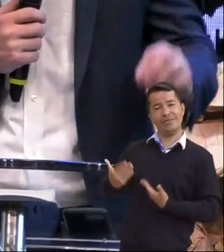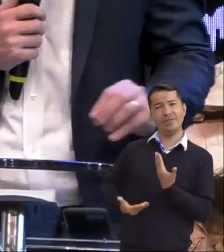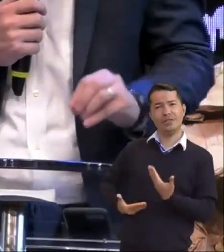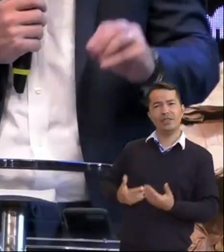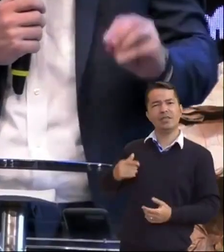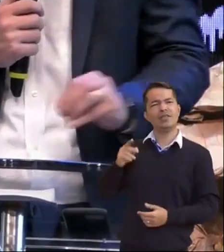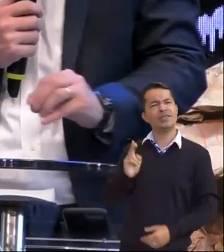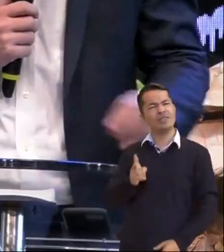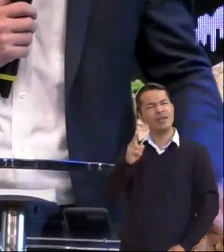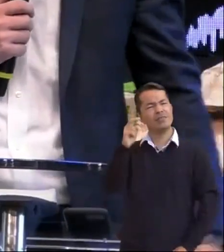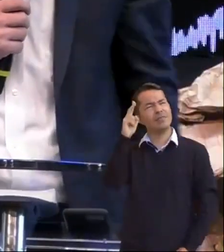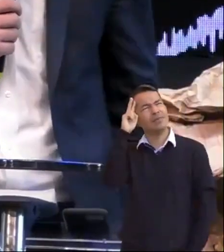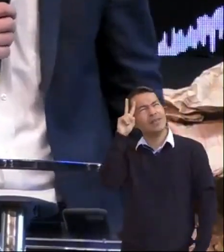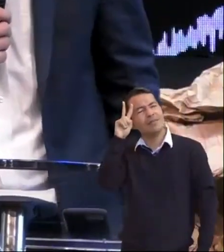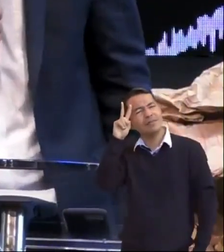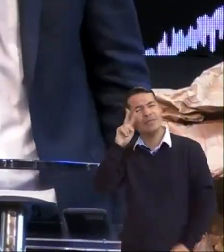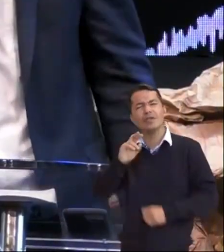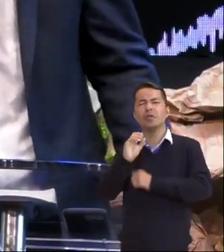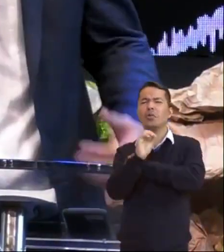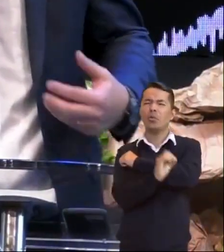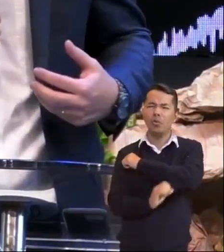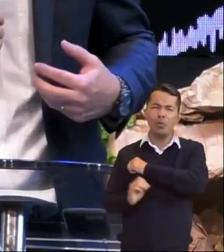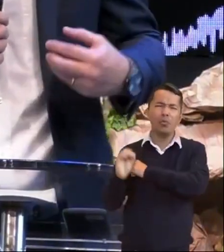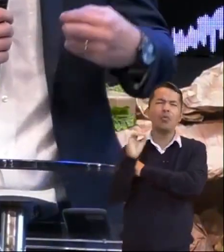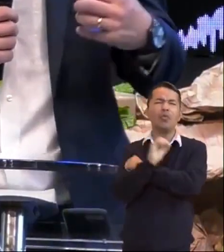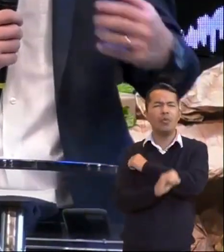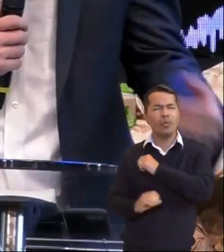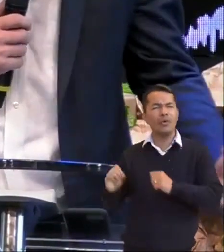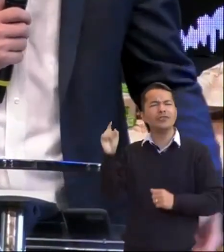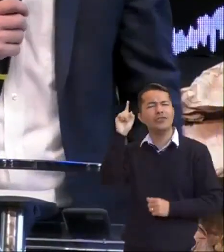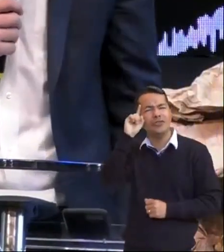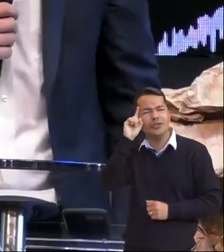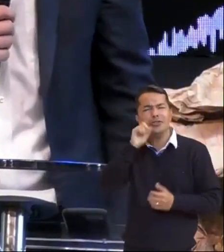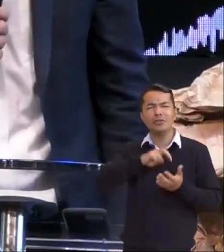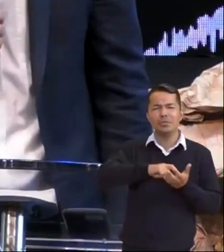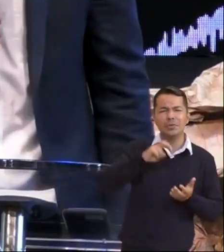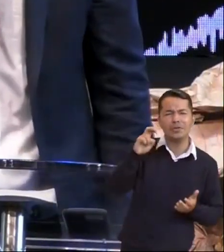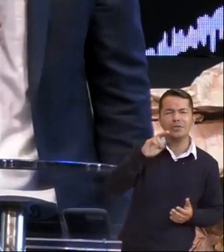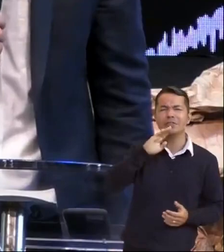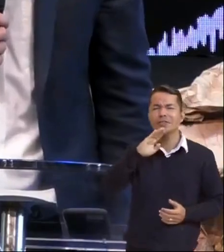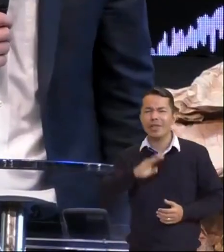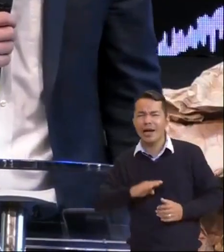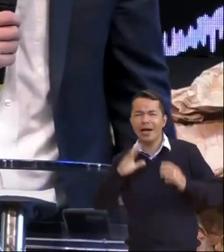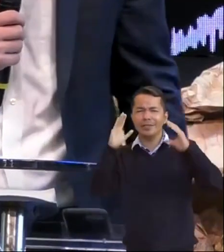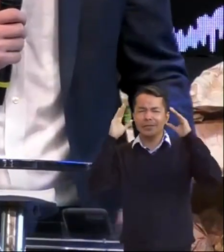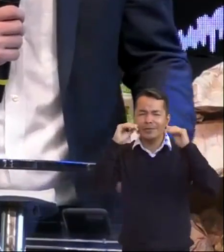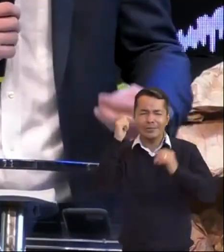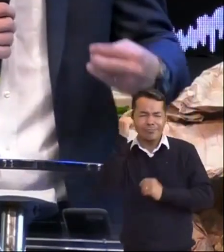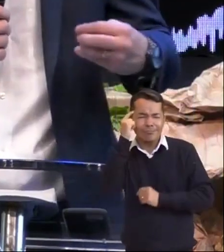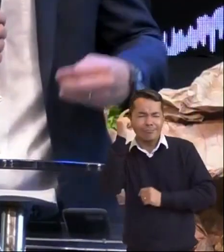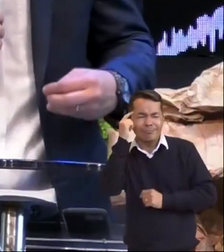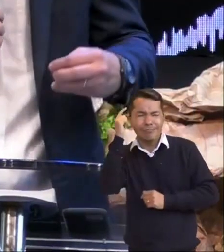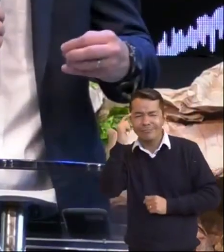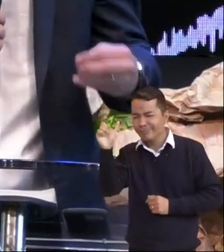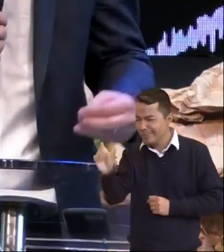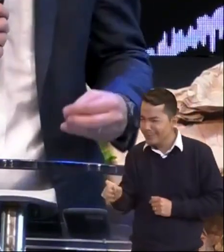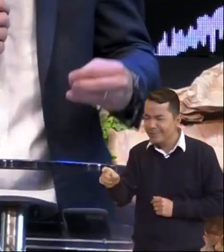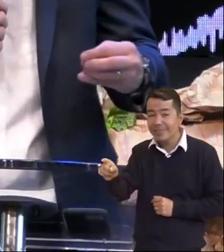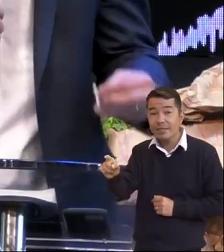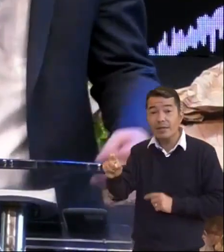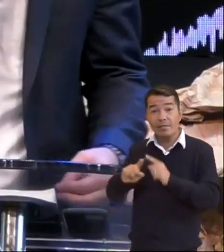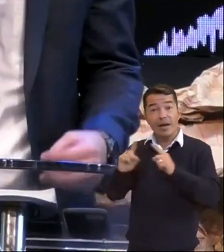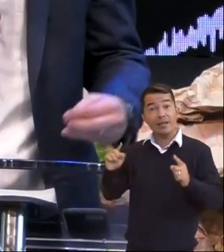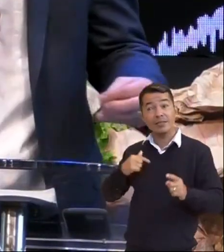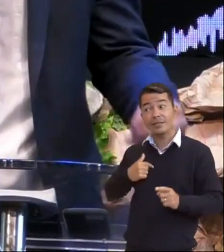noite e dia, em minhas orações. Lembro-me das suas lágrimas e desejo muito vê-lo para que a minha